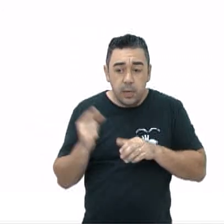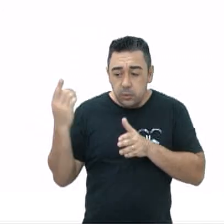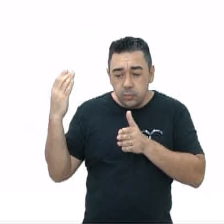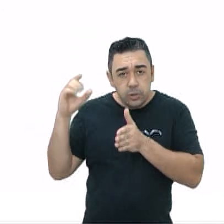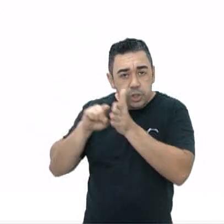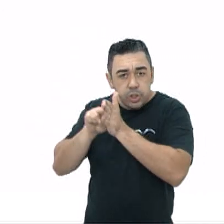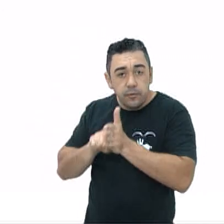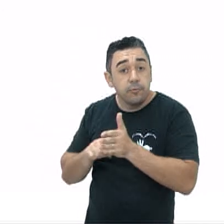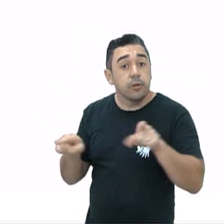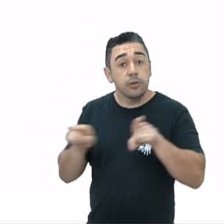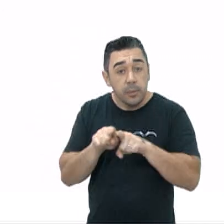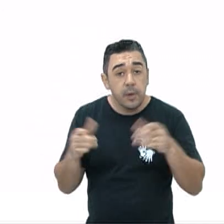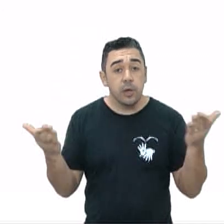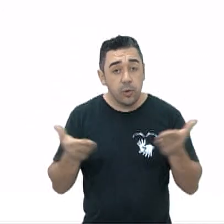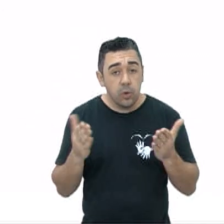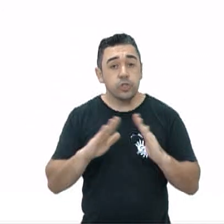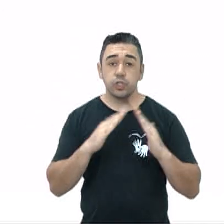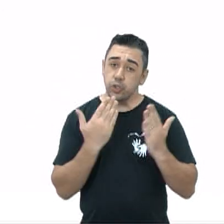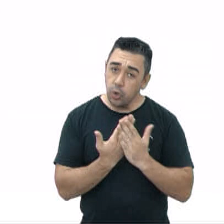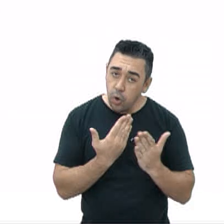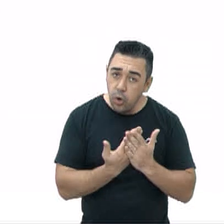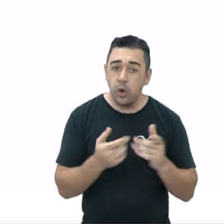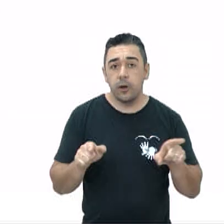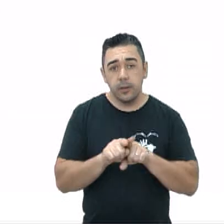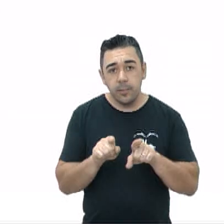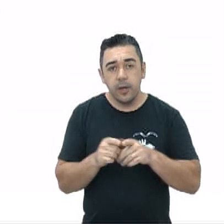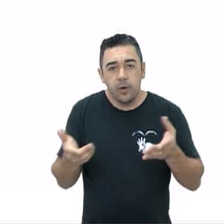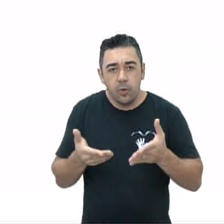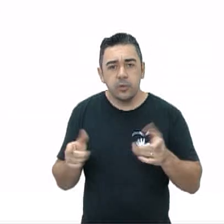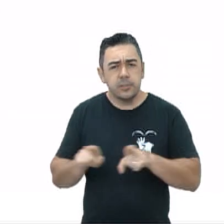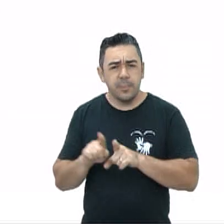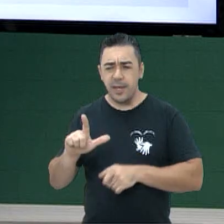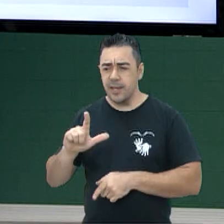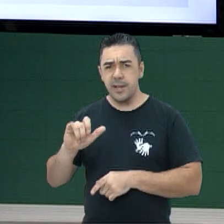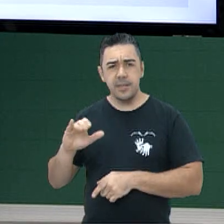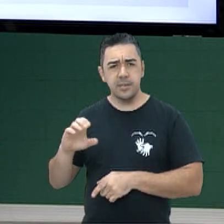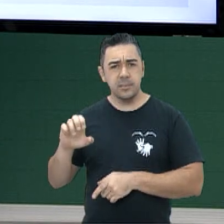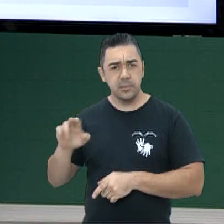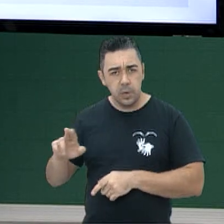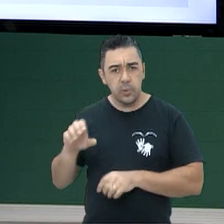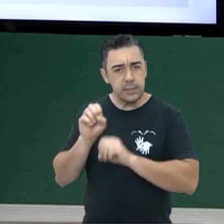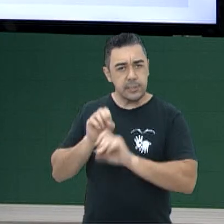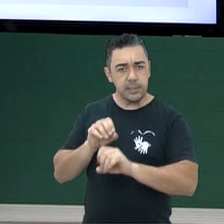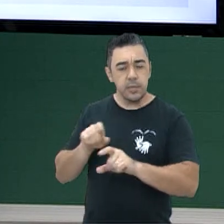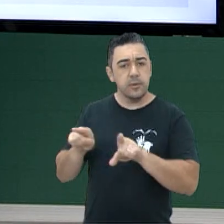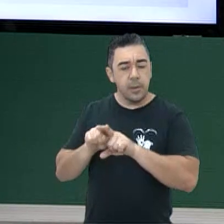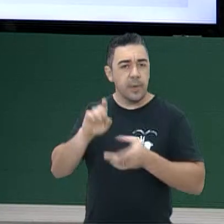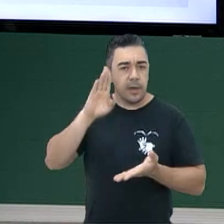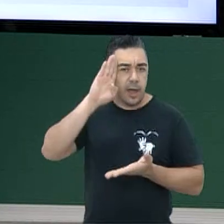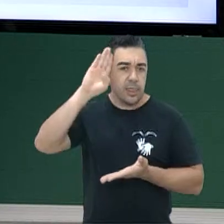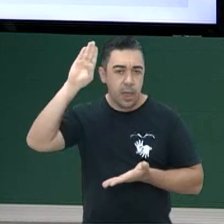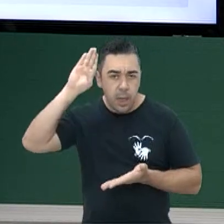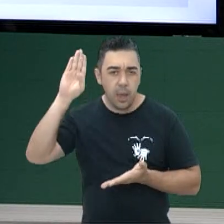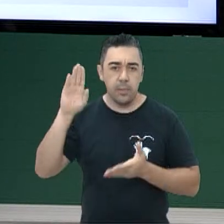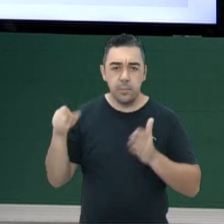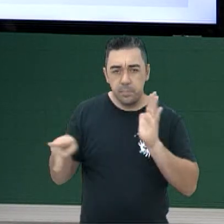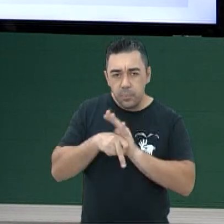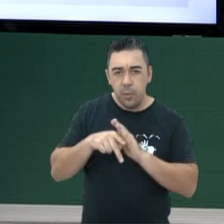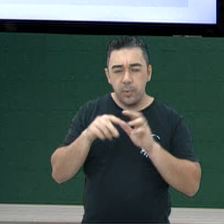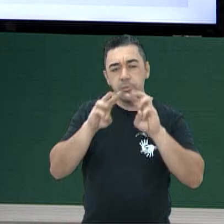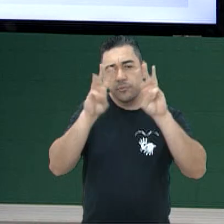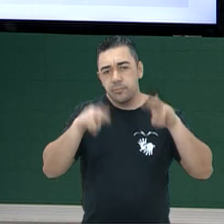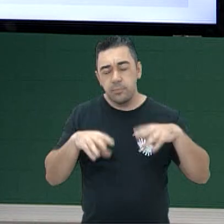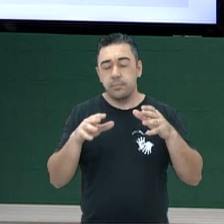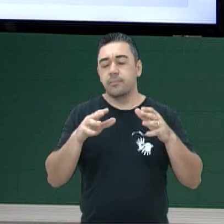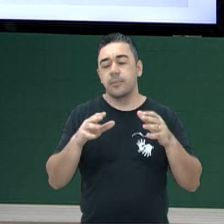os colégios hoje, né? Os liceus de ensino e tudo quanto é forma que a gente tem, academias e tudo mais, né? Serve para